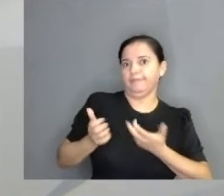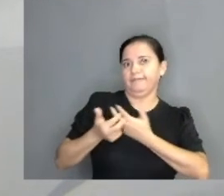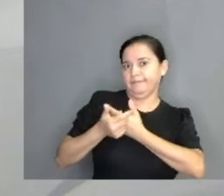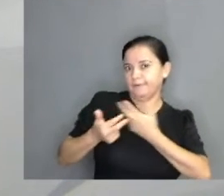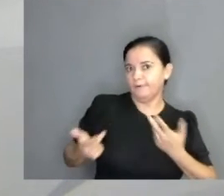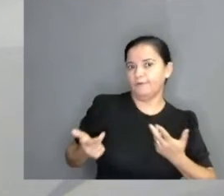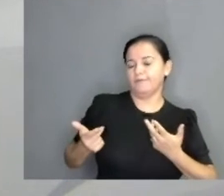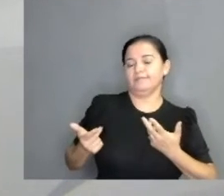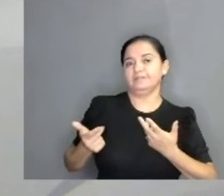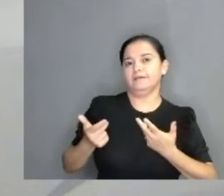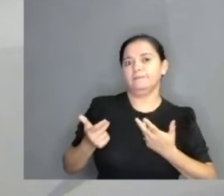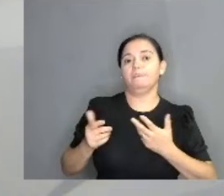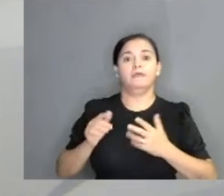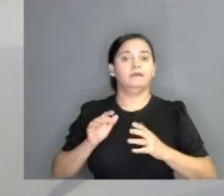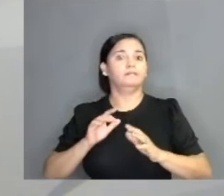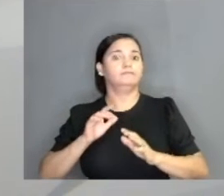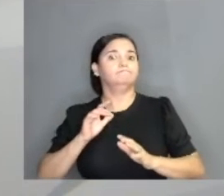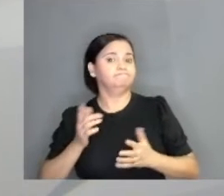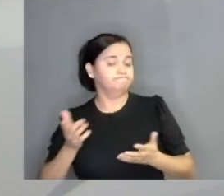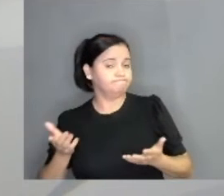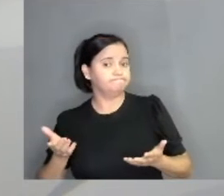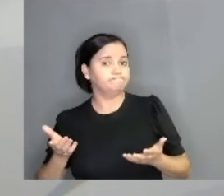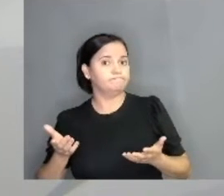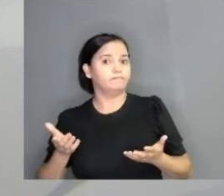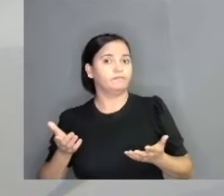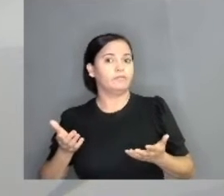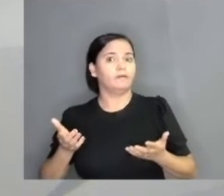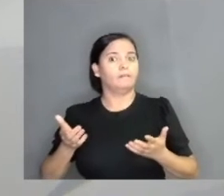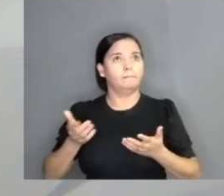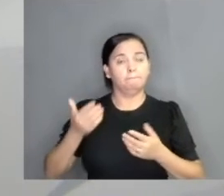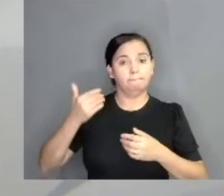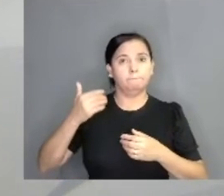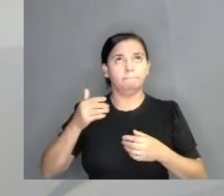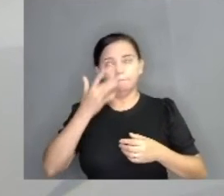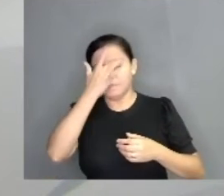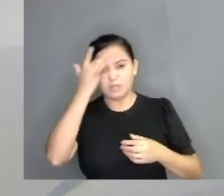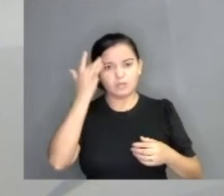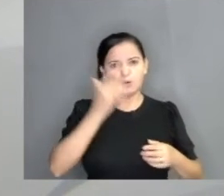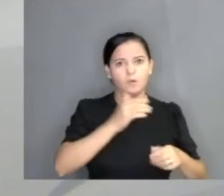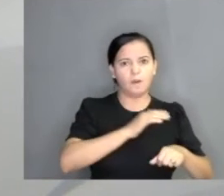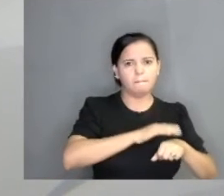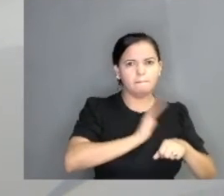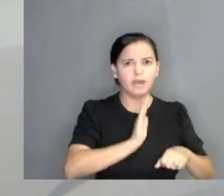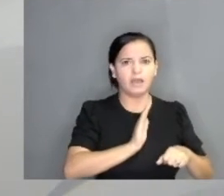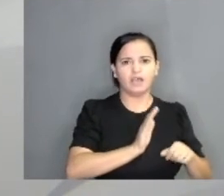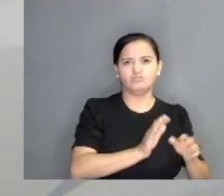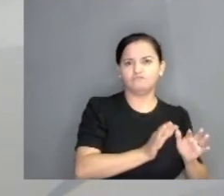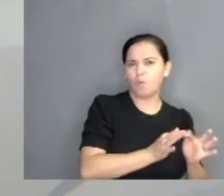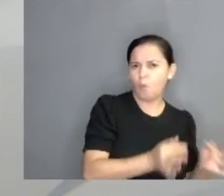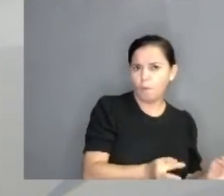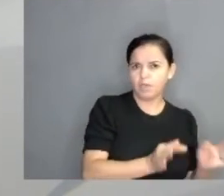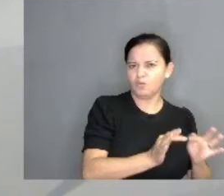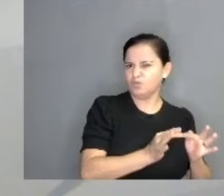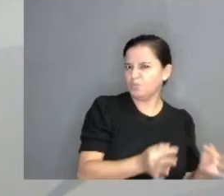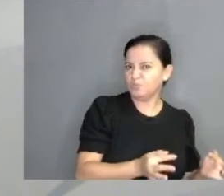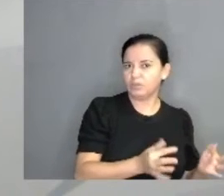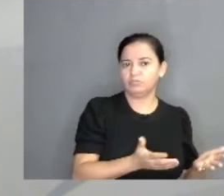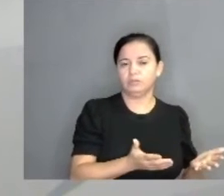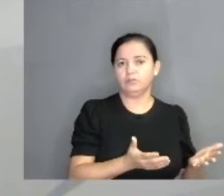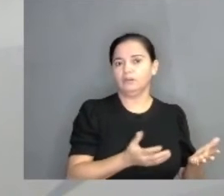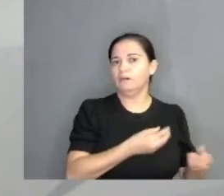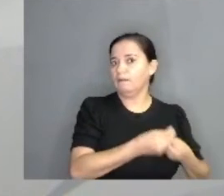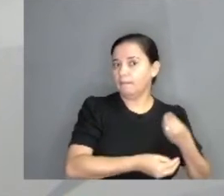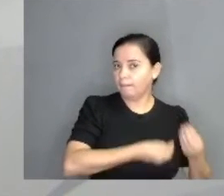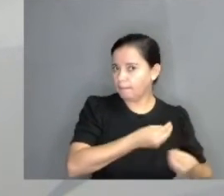que as pessoas de classe social mais baixa, né, teriam acesso